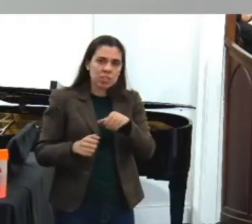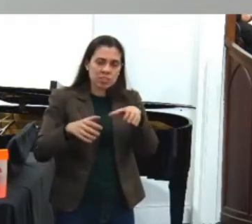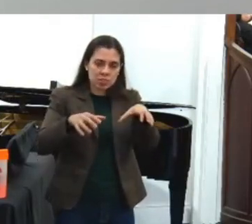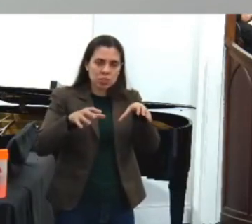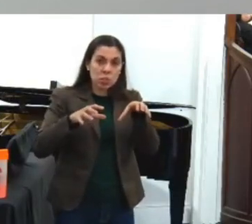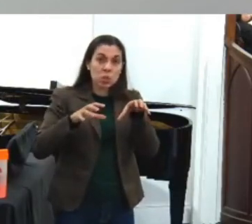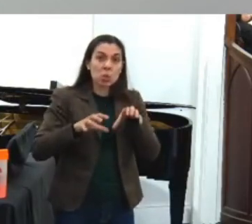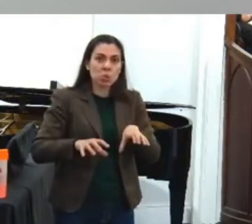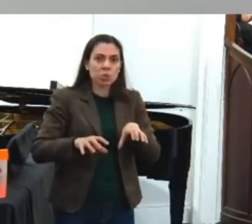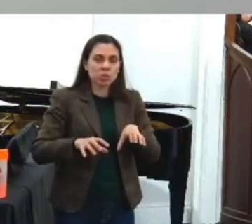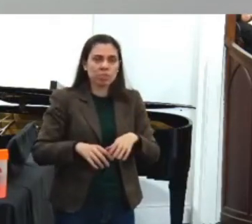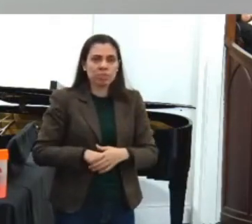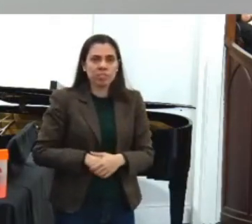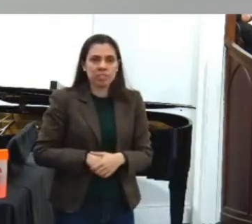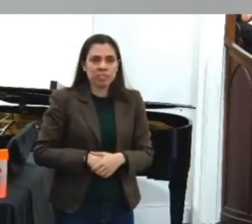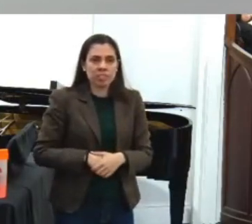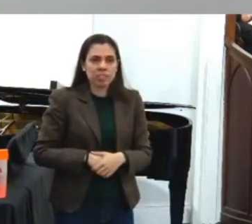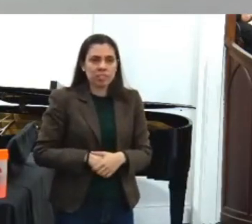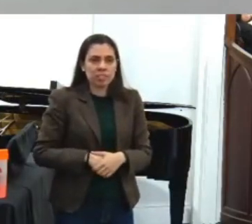Aqueles que perseveram até o fim.